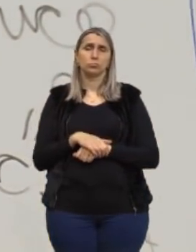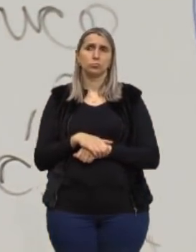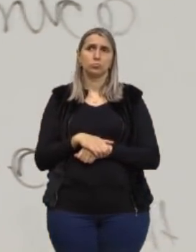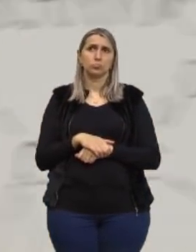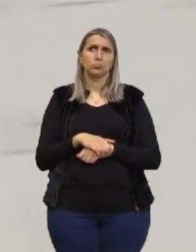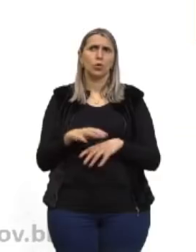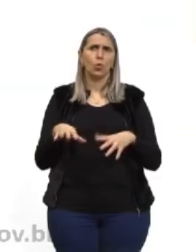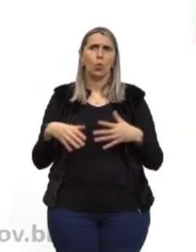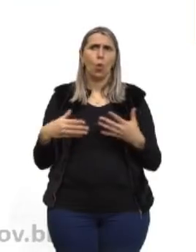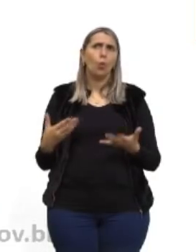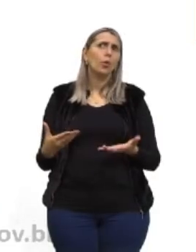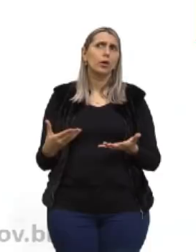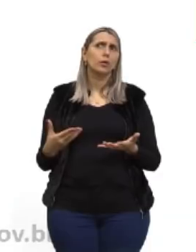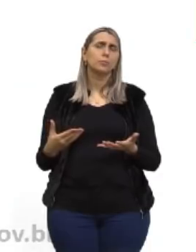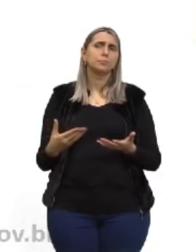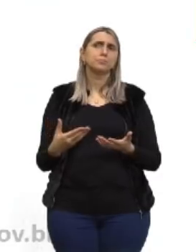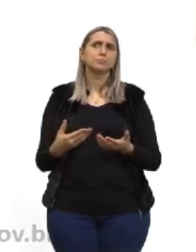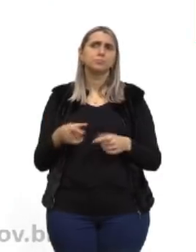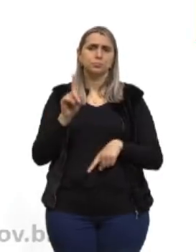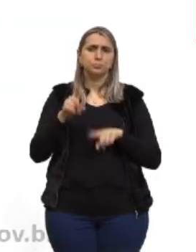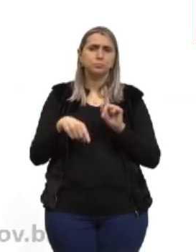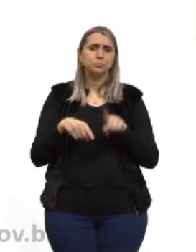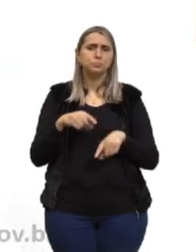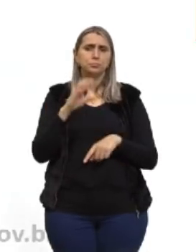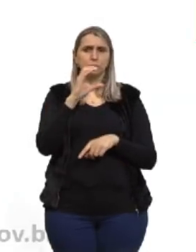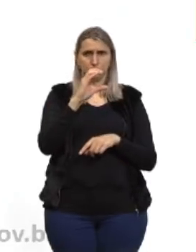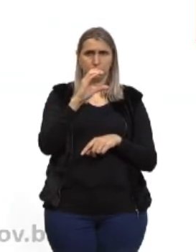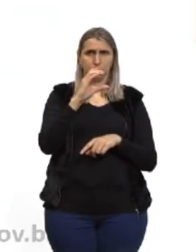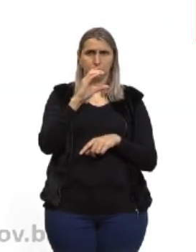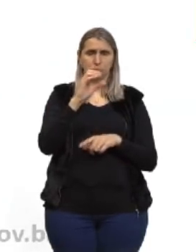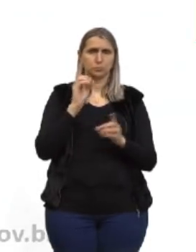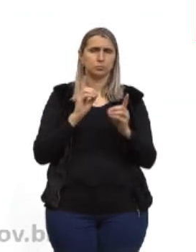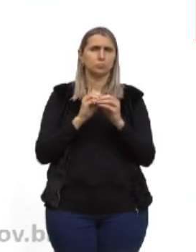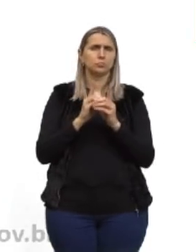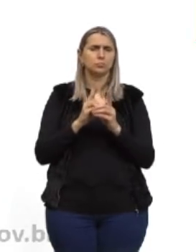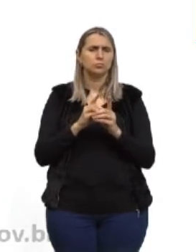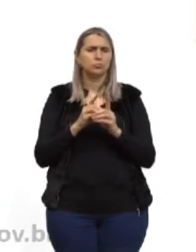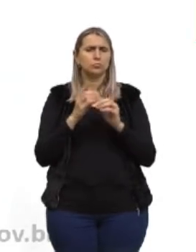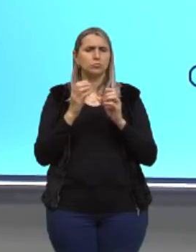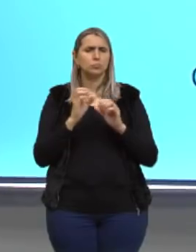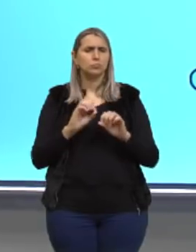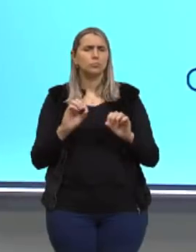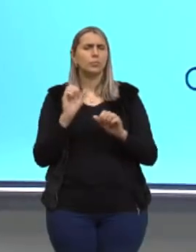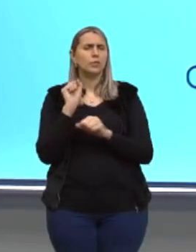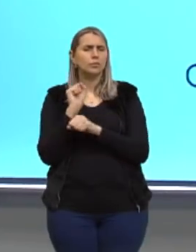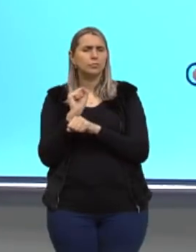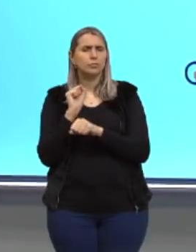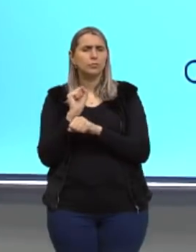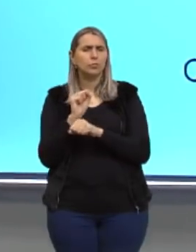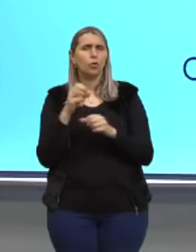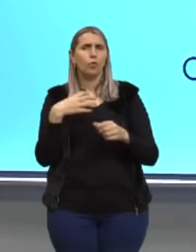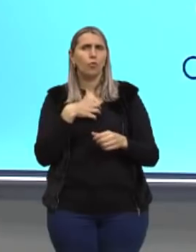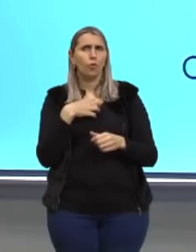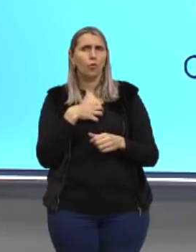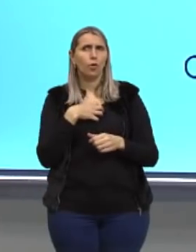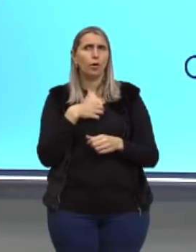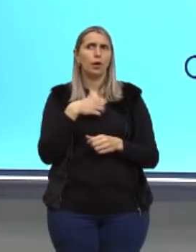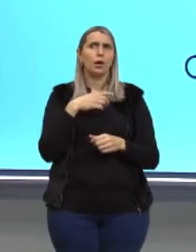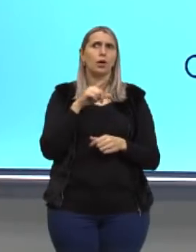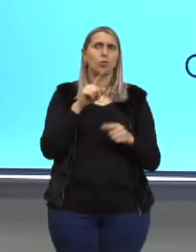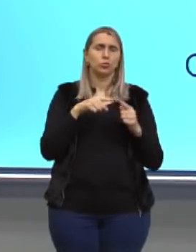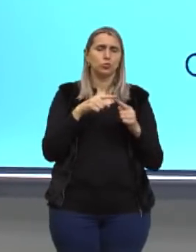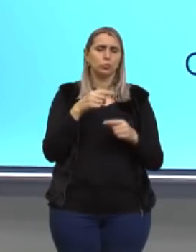com a entalpia vou achar o carbono a forma mais estável do carbono é o carbono